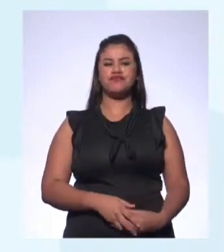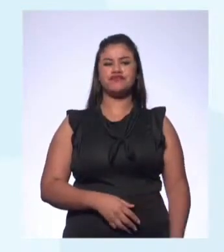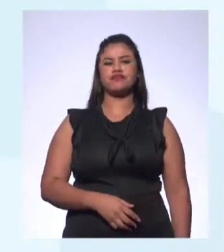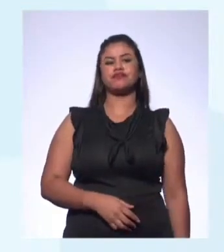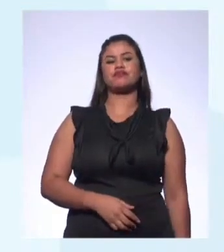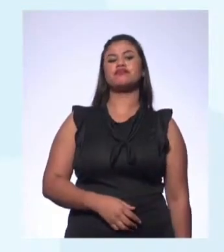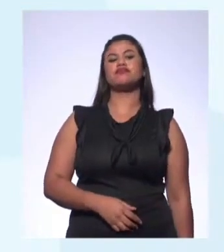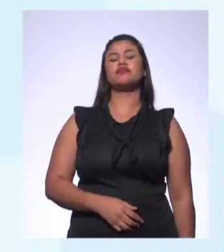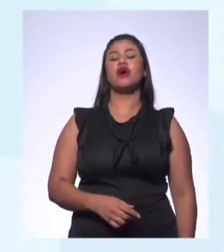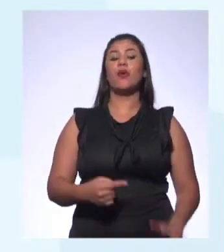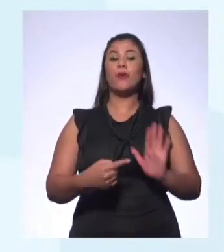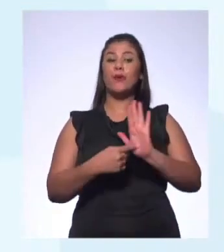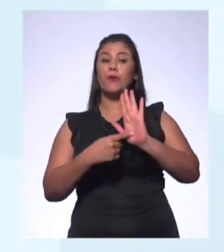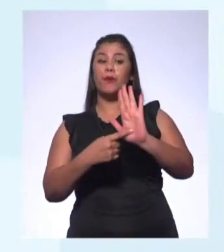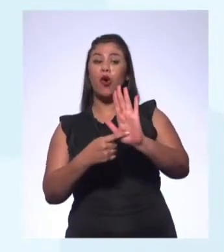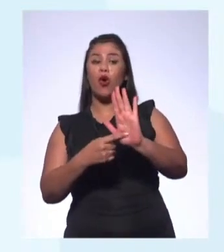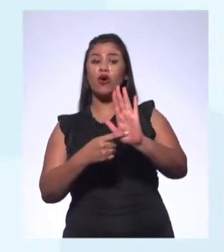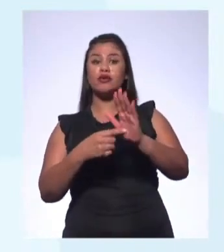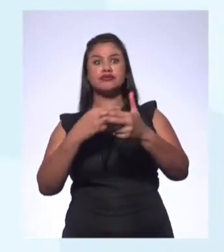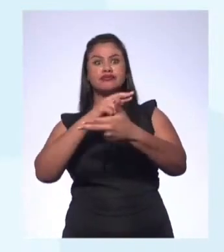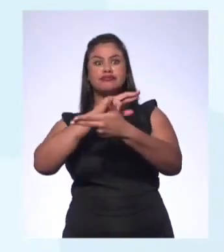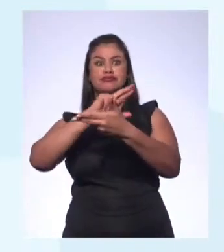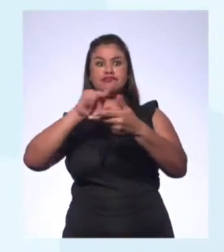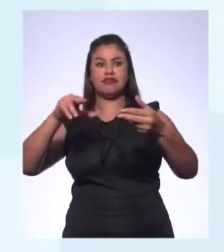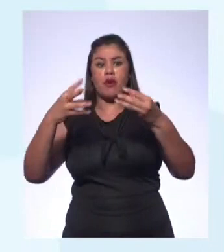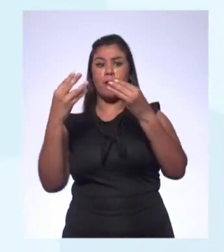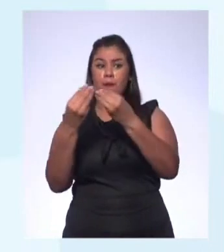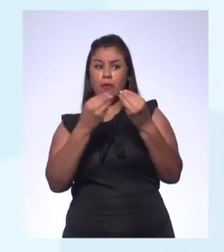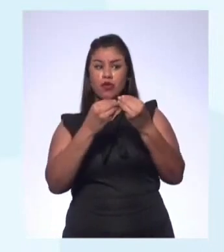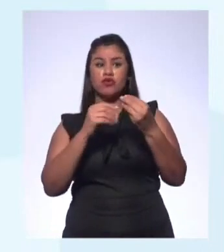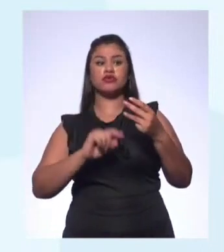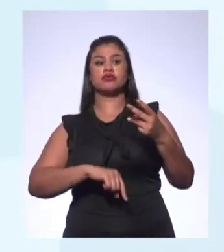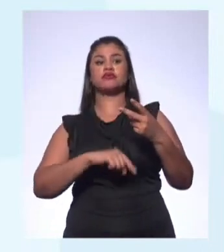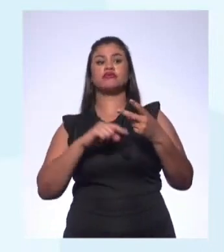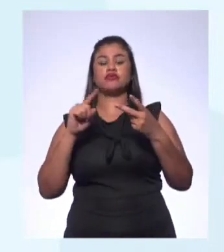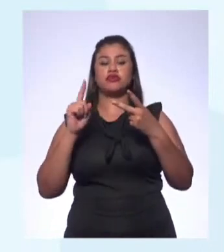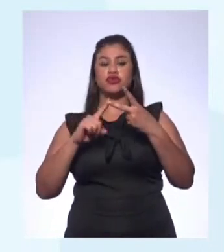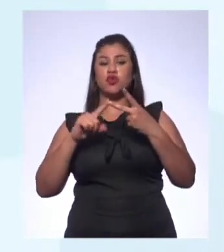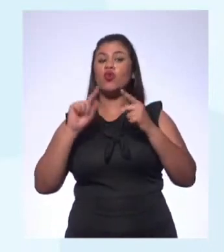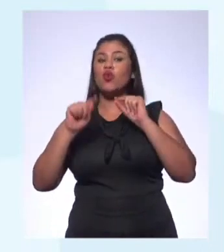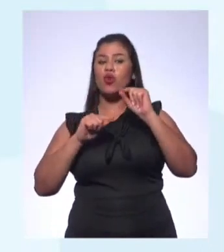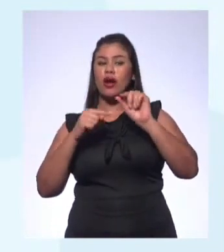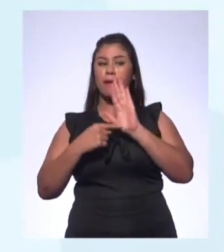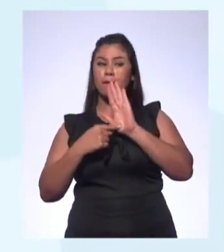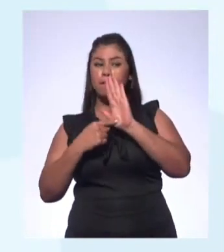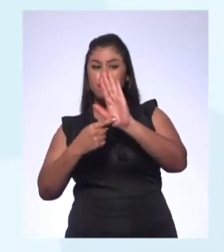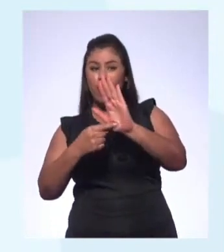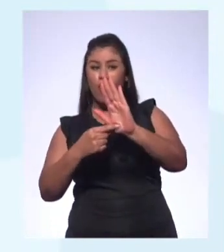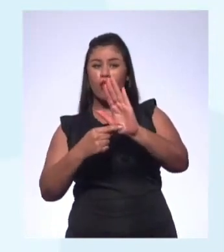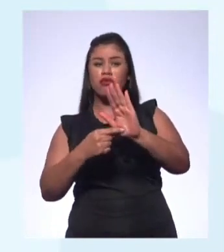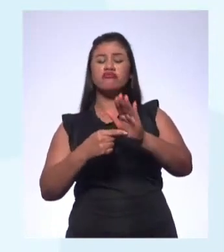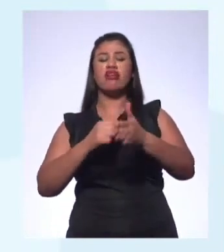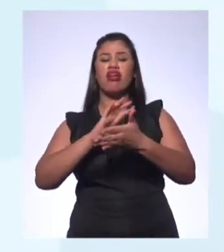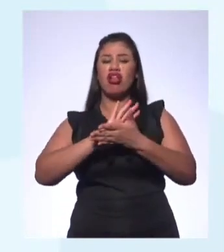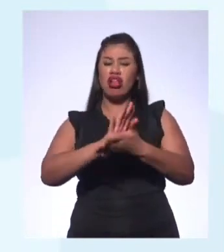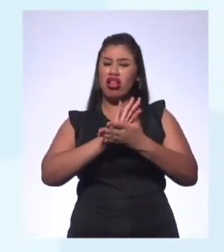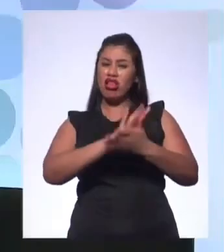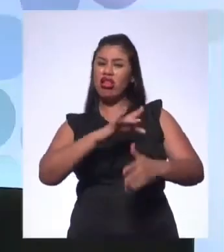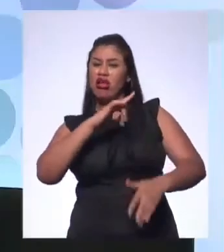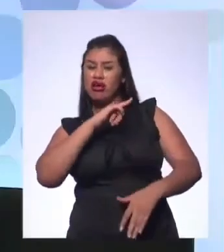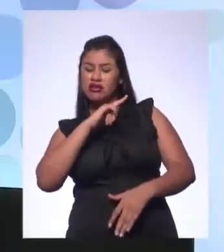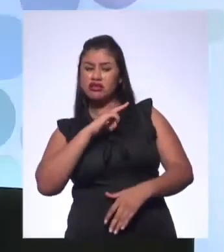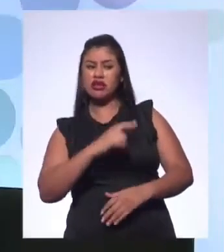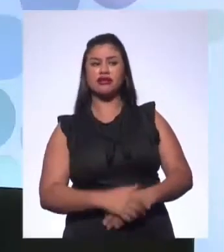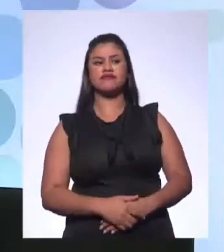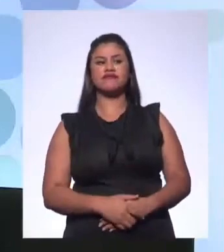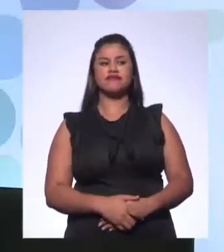os excessos, e também a exploração. Revela uma coisa e revela a outra ao mesmo tempo. Eu vou jogar na outra